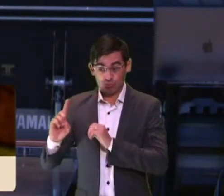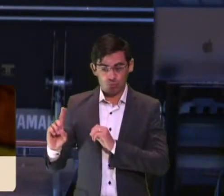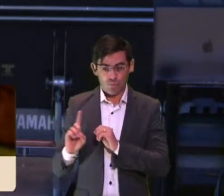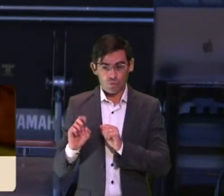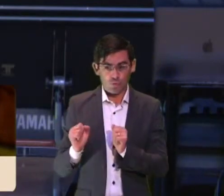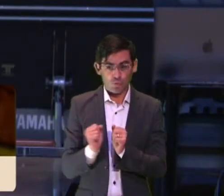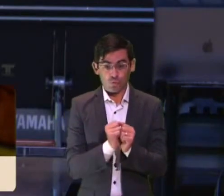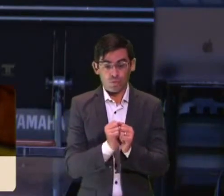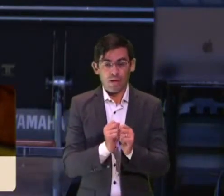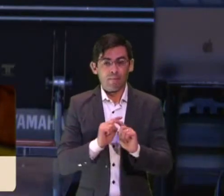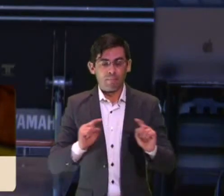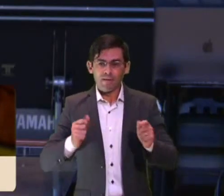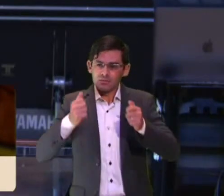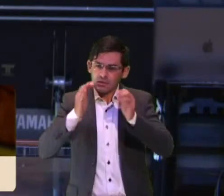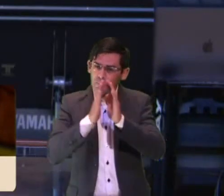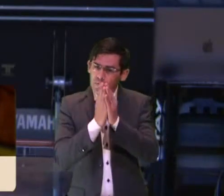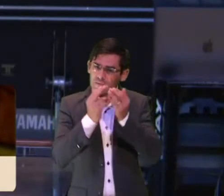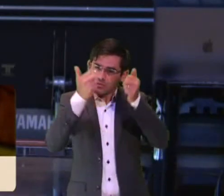corações aqueciam.